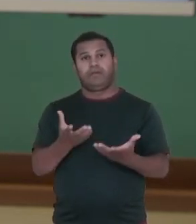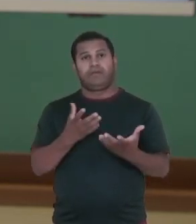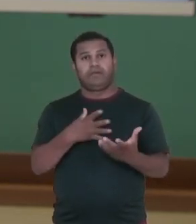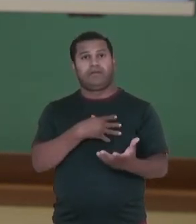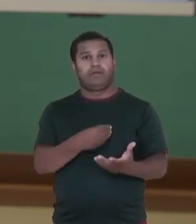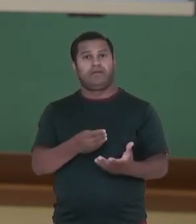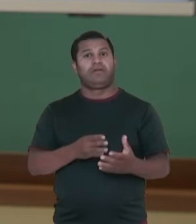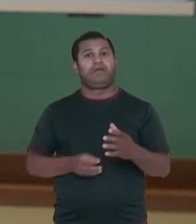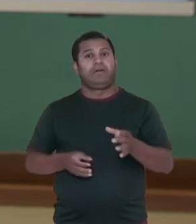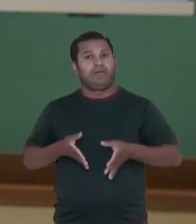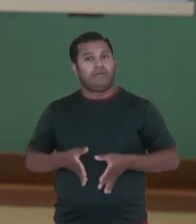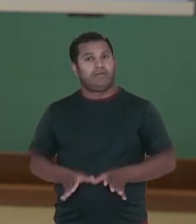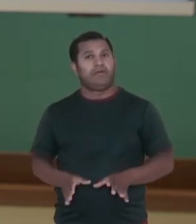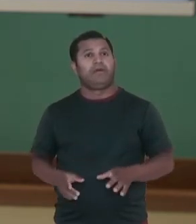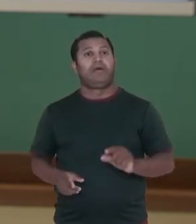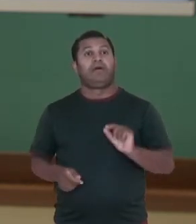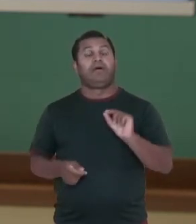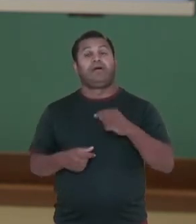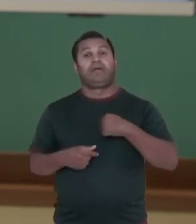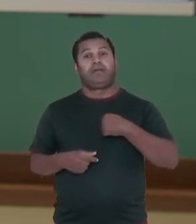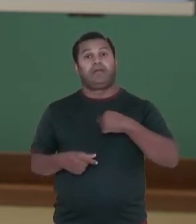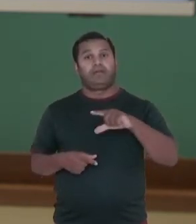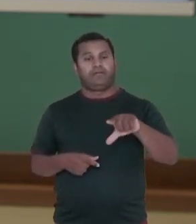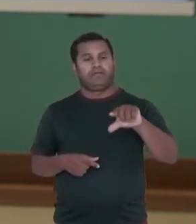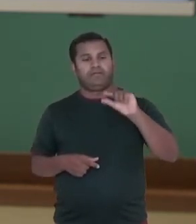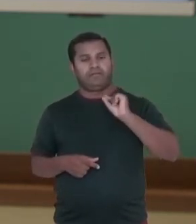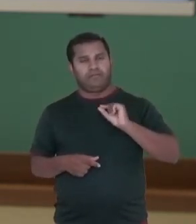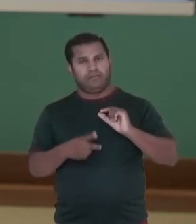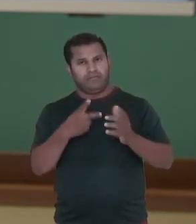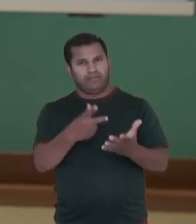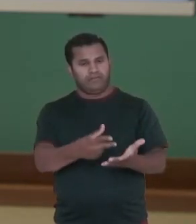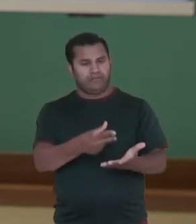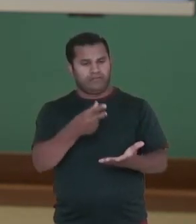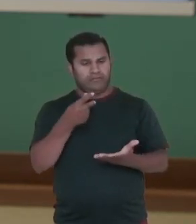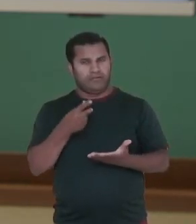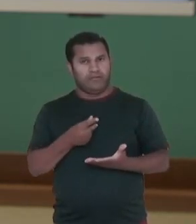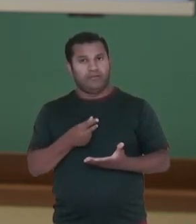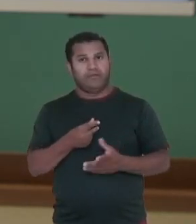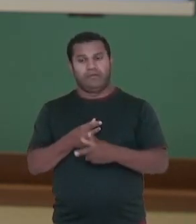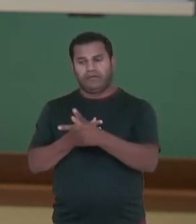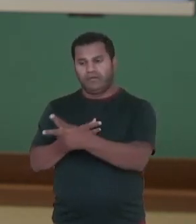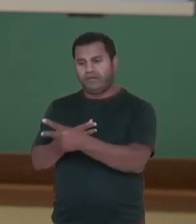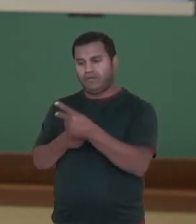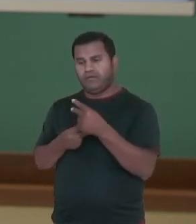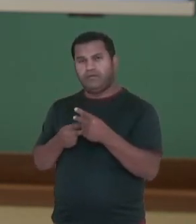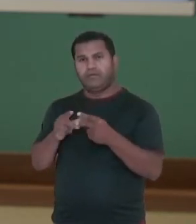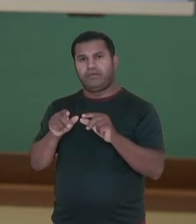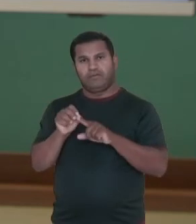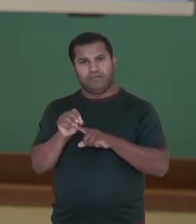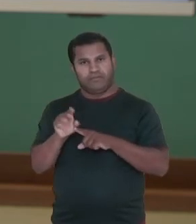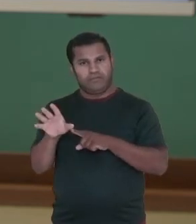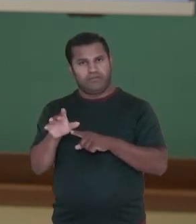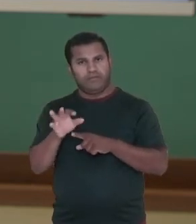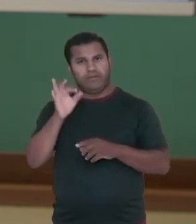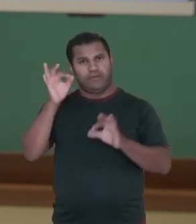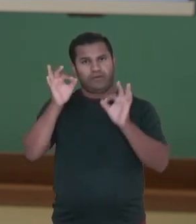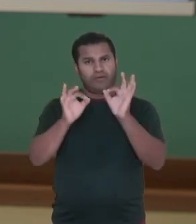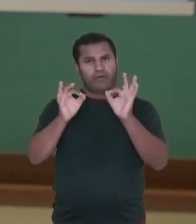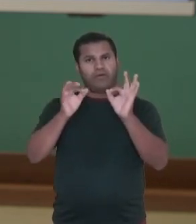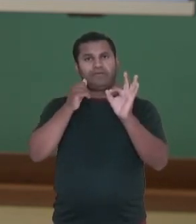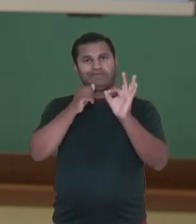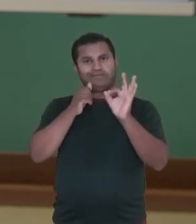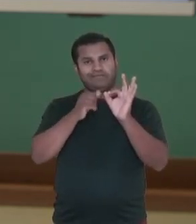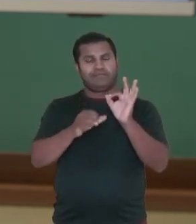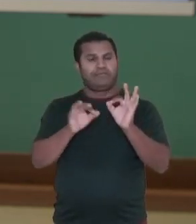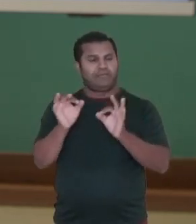técnica, pode ser usada assim, eu faço fertilização in vitro e aí eu faço vários embriões e eu seleciono o embrião